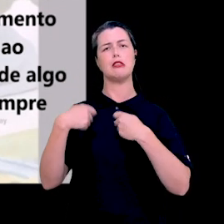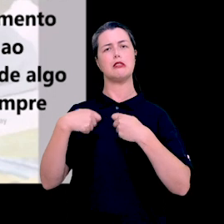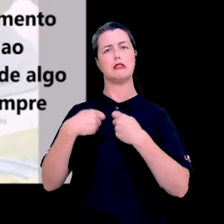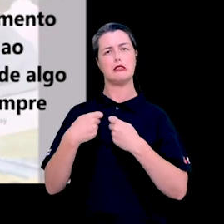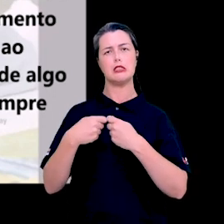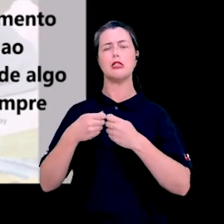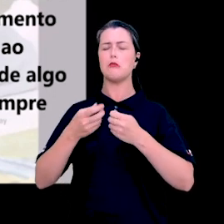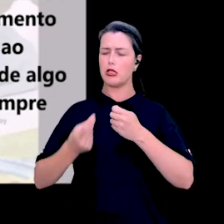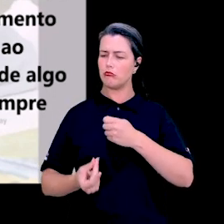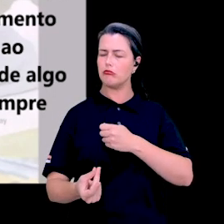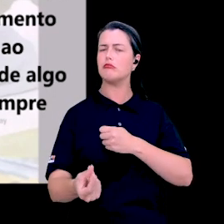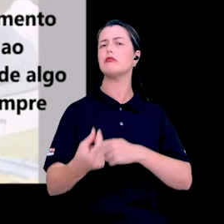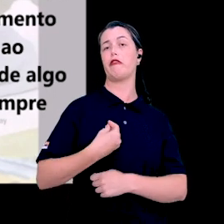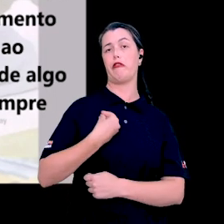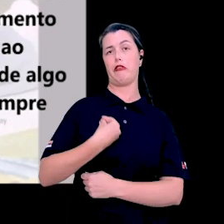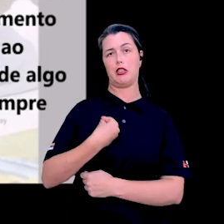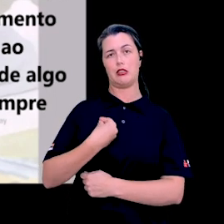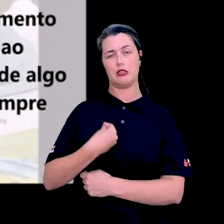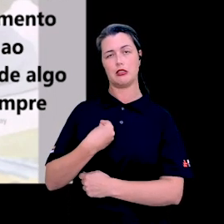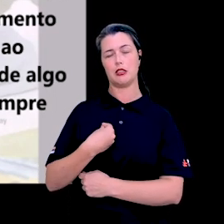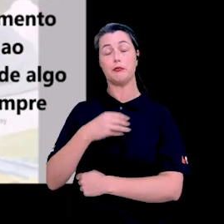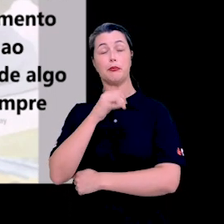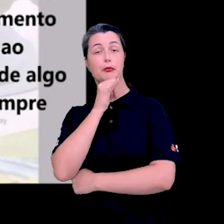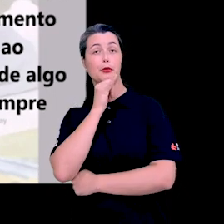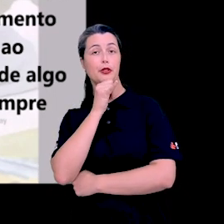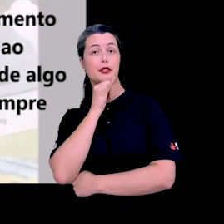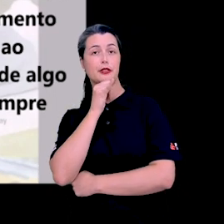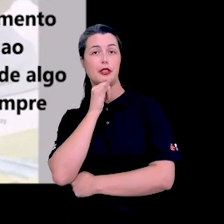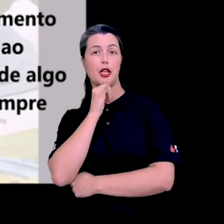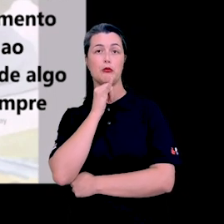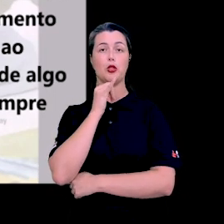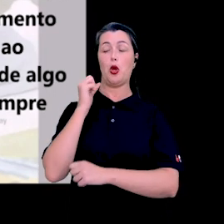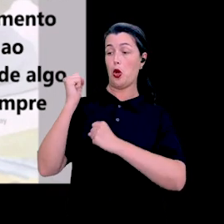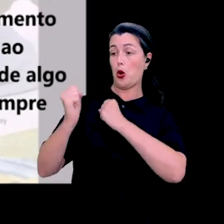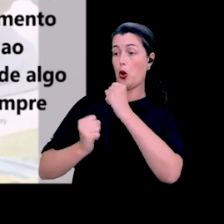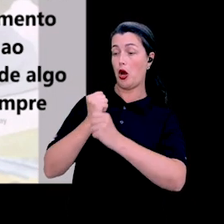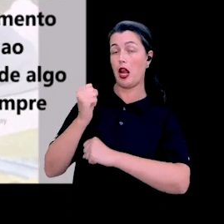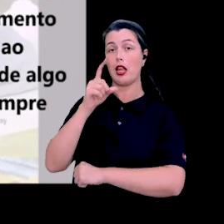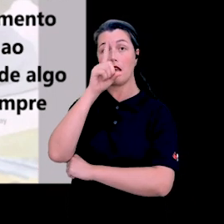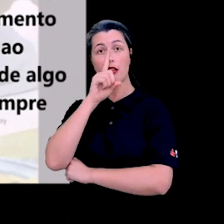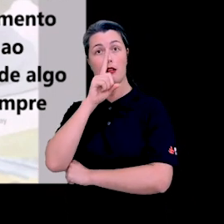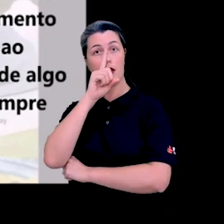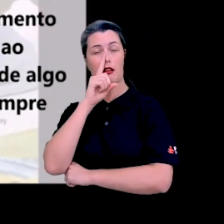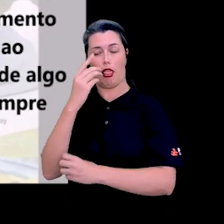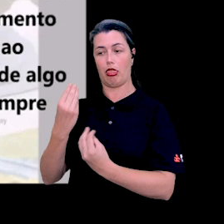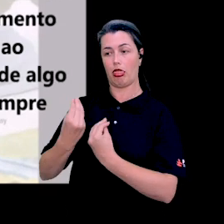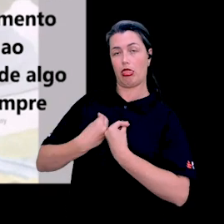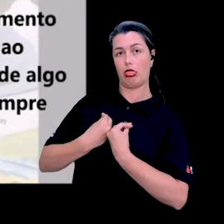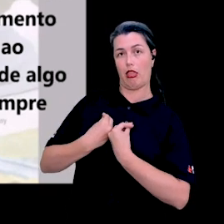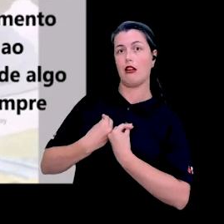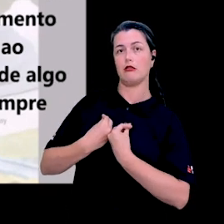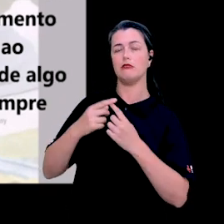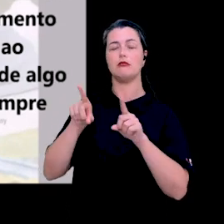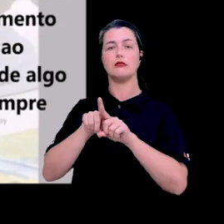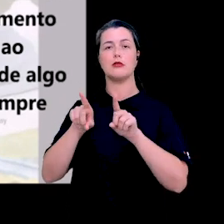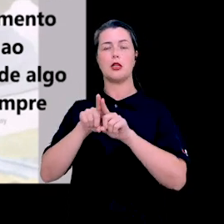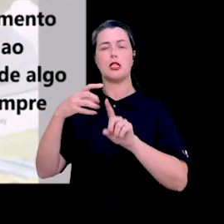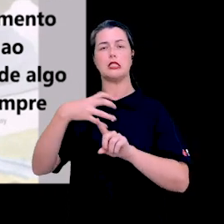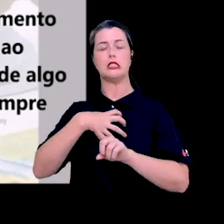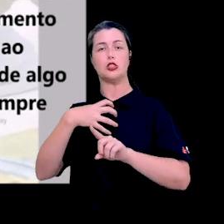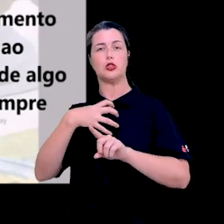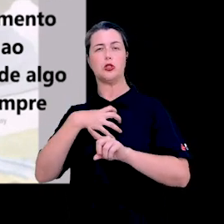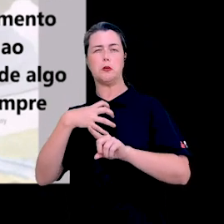as funções necessárias para a preservação da vida, como a capacidade de correr diante do perigo,